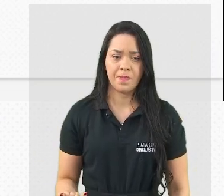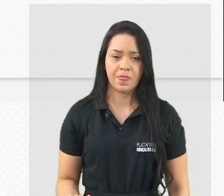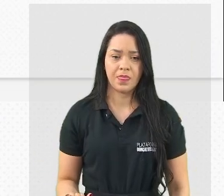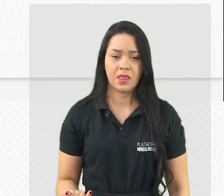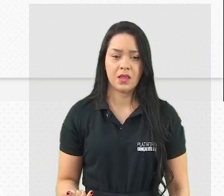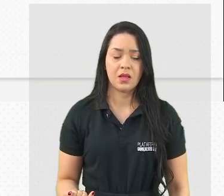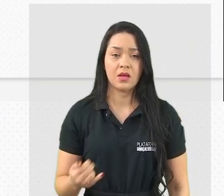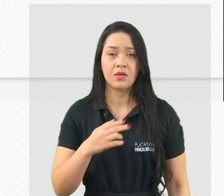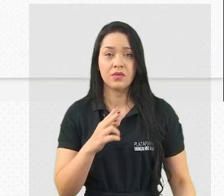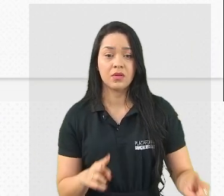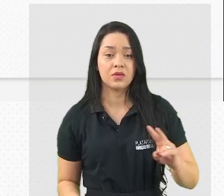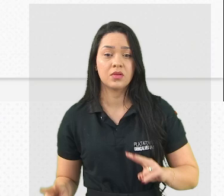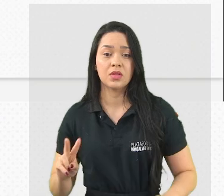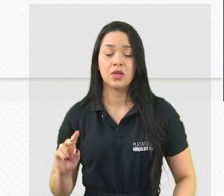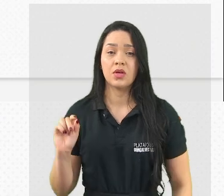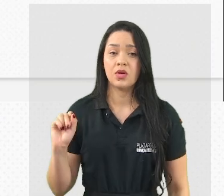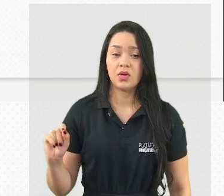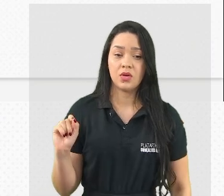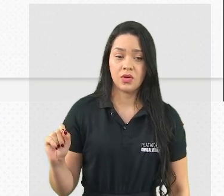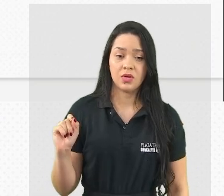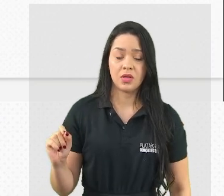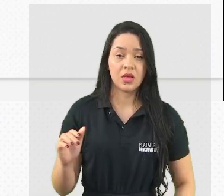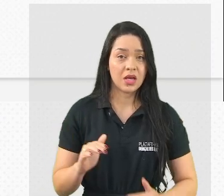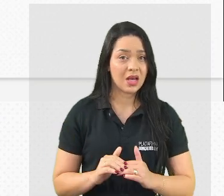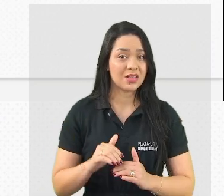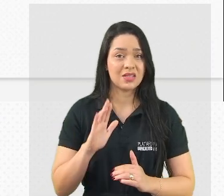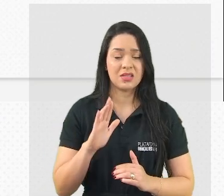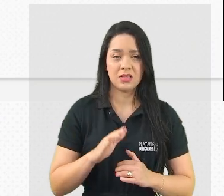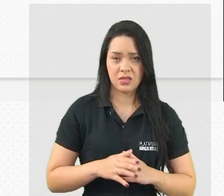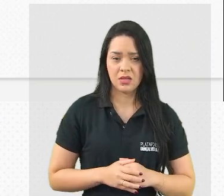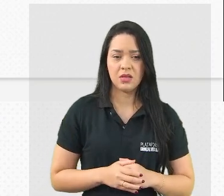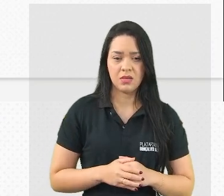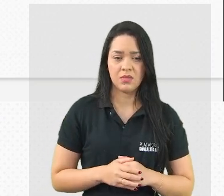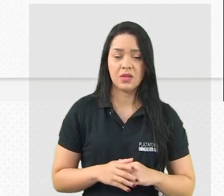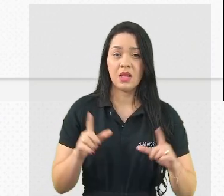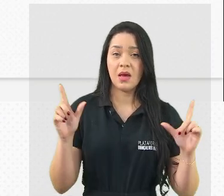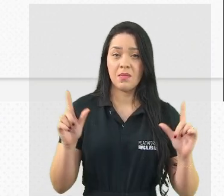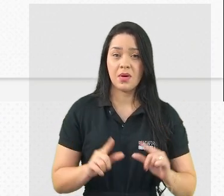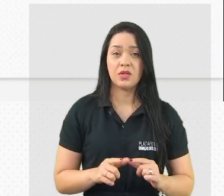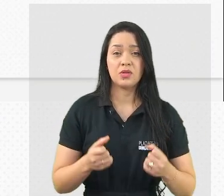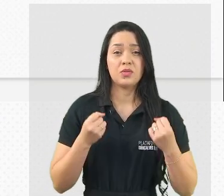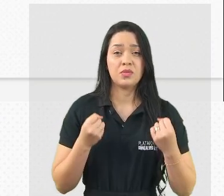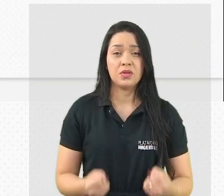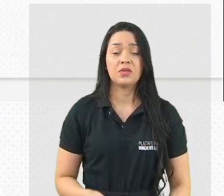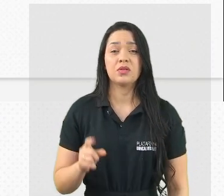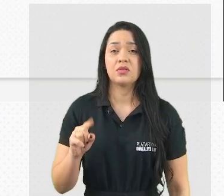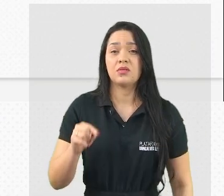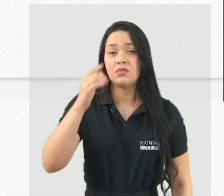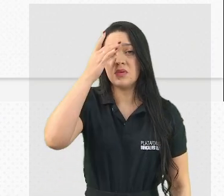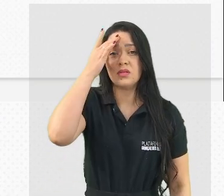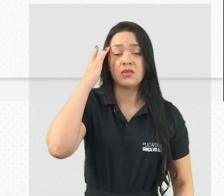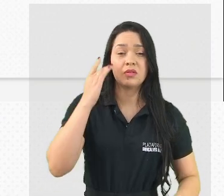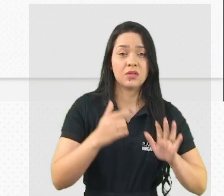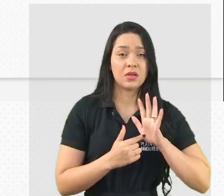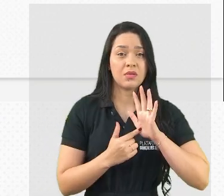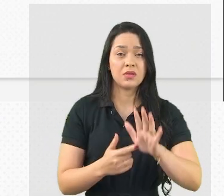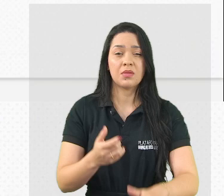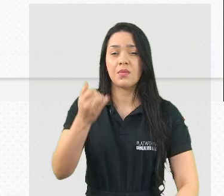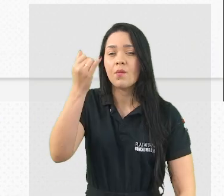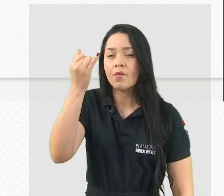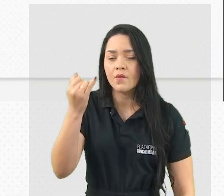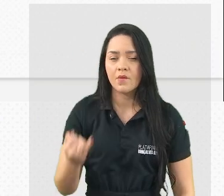ela visualiza-se como acima do peso. Ela está abaixo do peso ideal. São pessoas que apresentam extrema